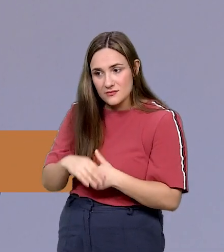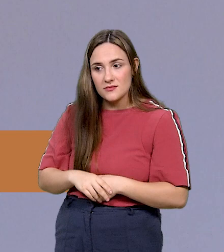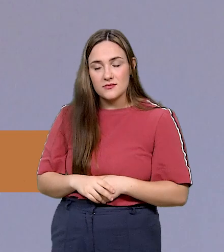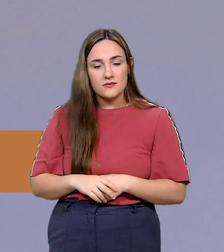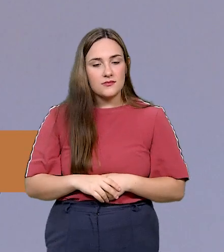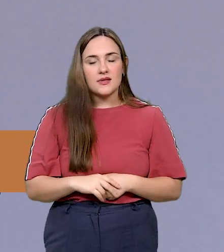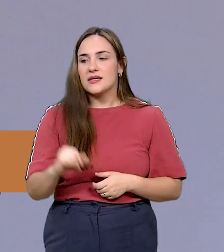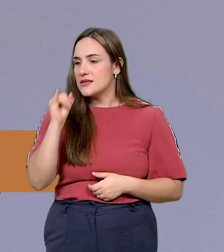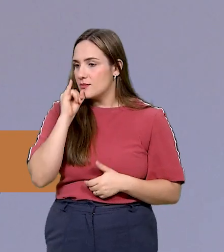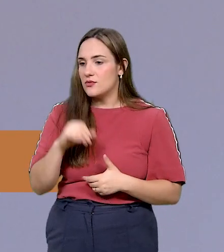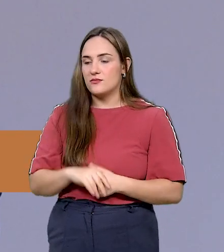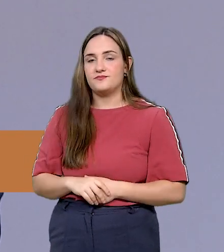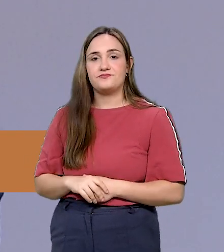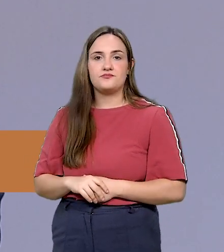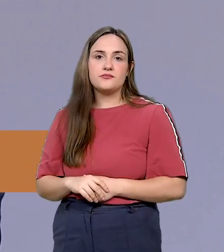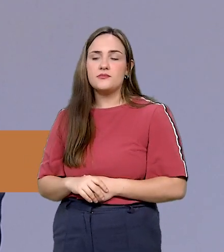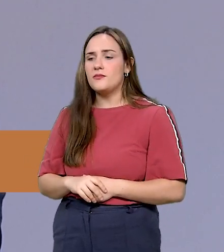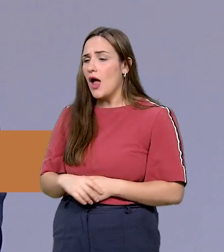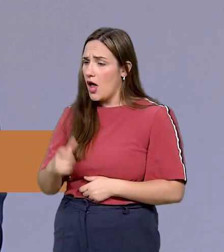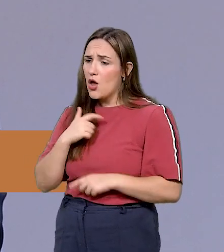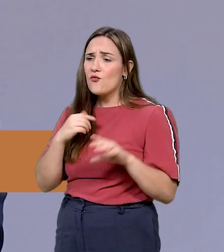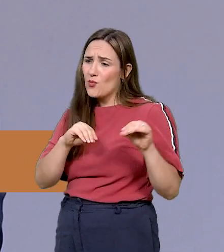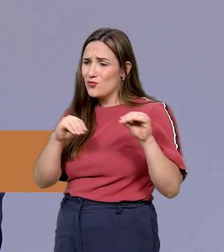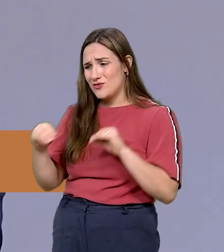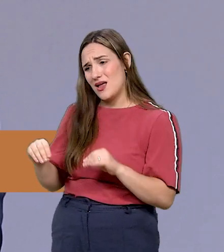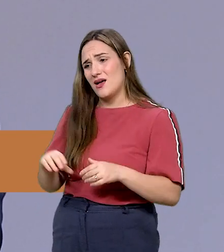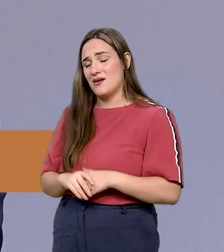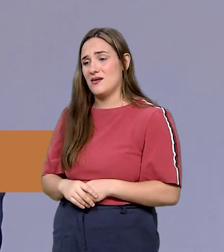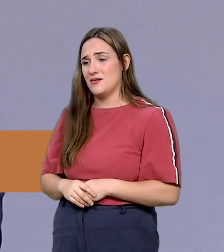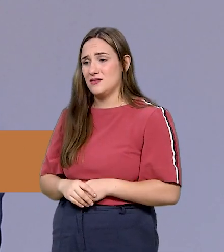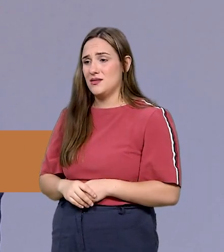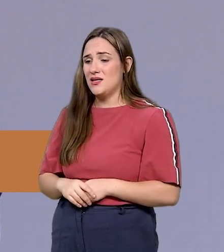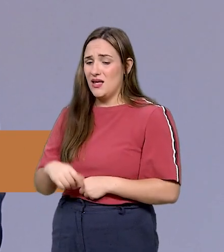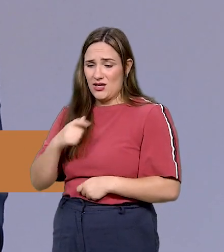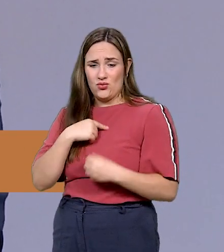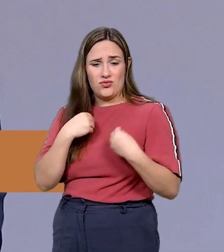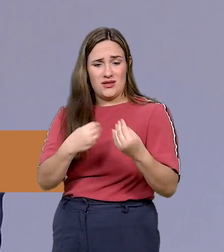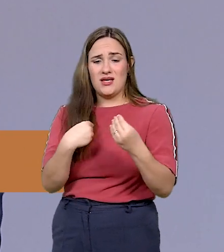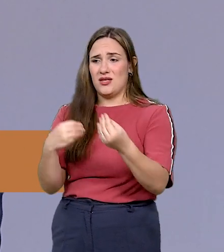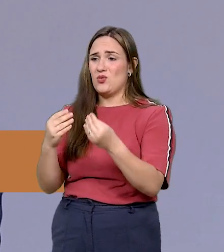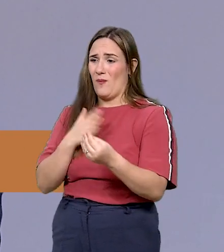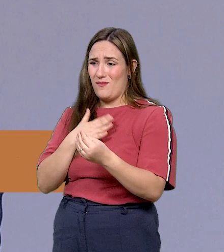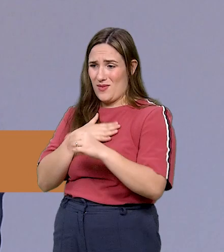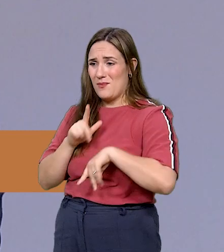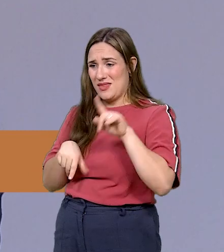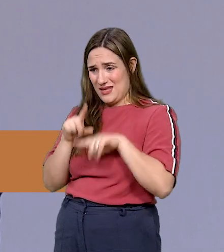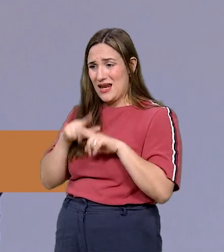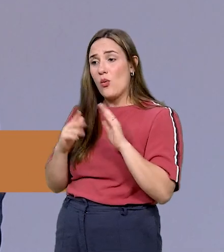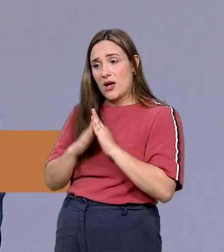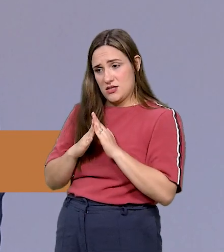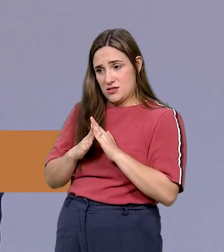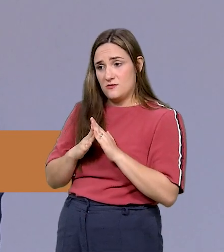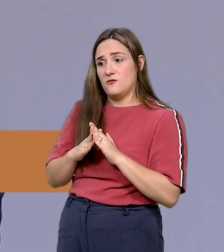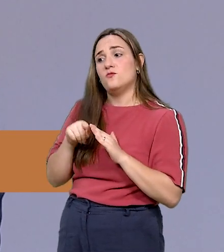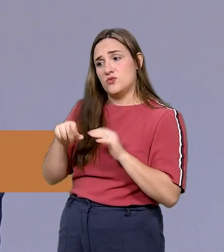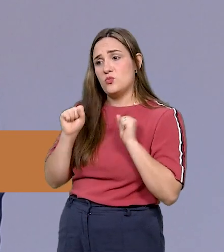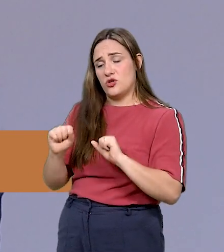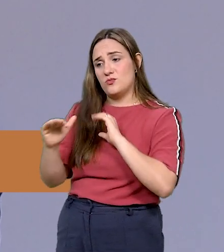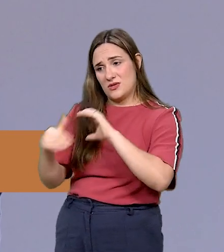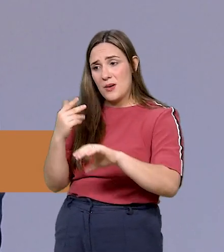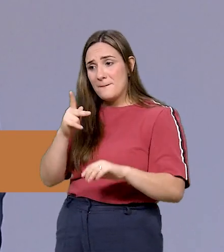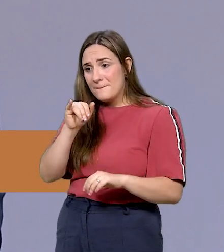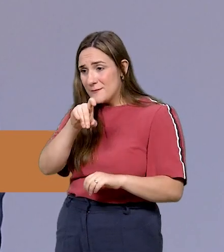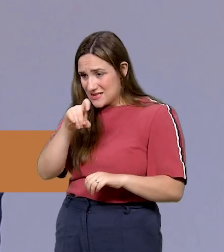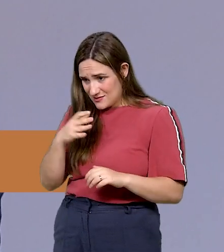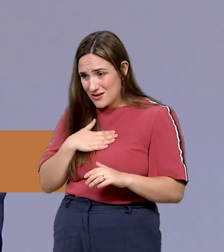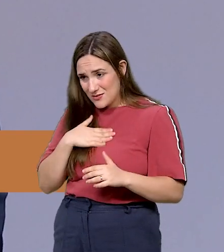repente é uma oferta de pessoas dizendo que estão de mudança, que estão ofertando eletrodomésticos mais baratos. Ou, de repente,